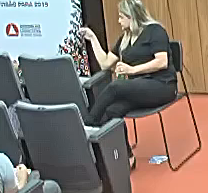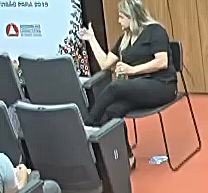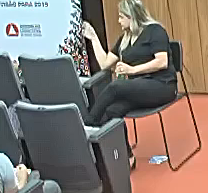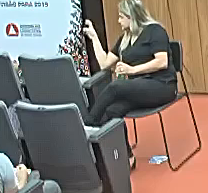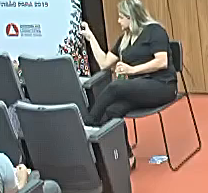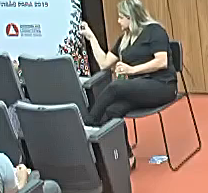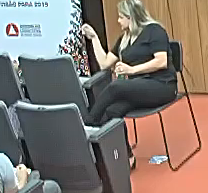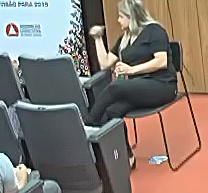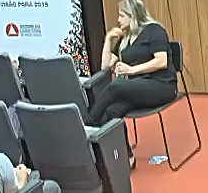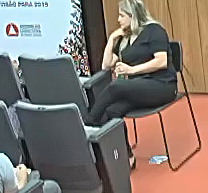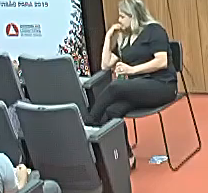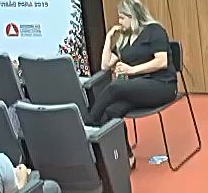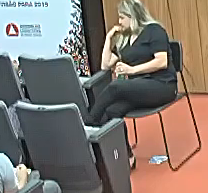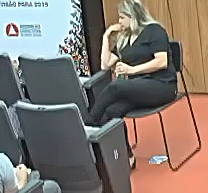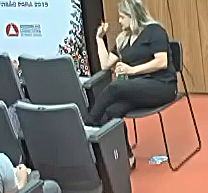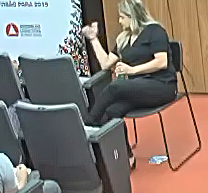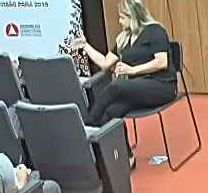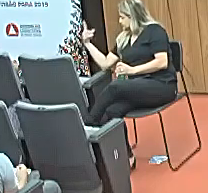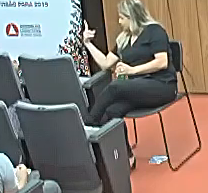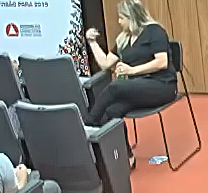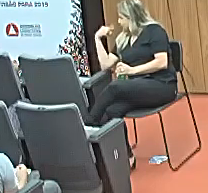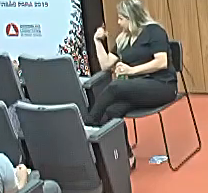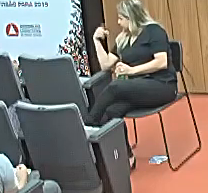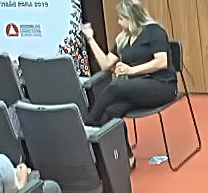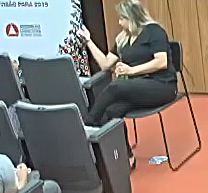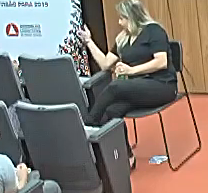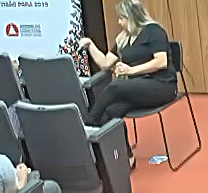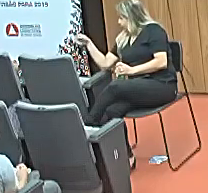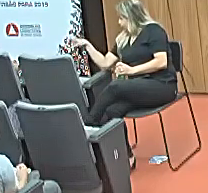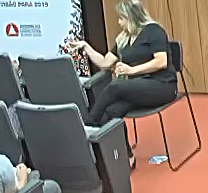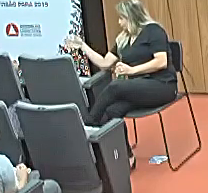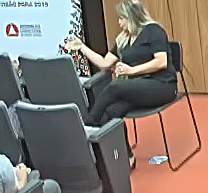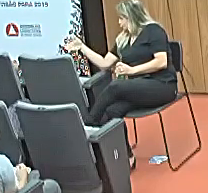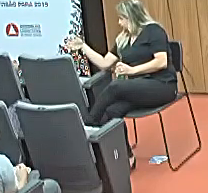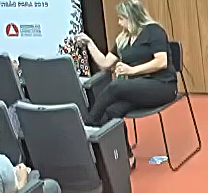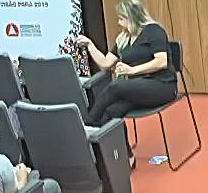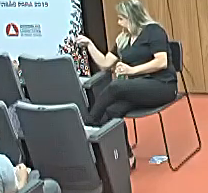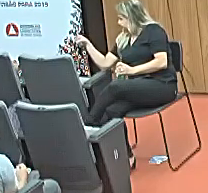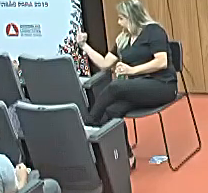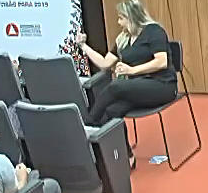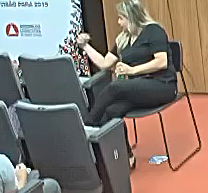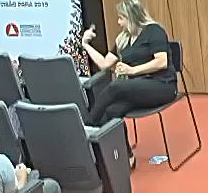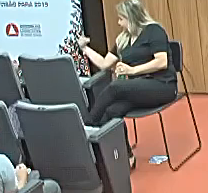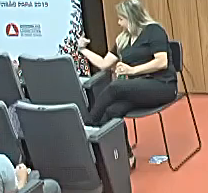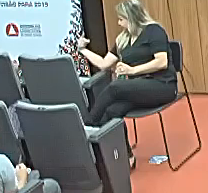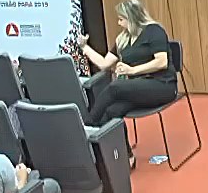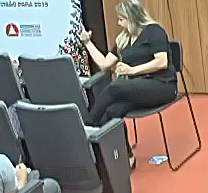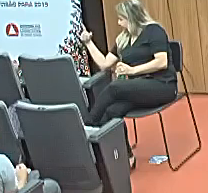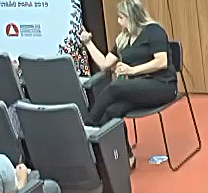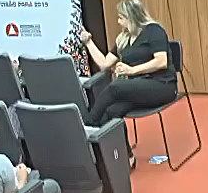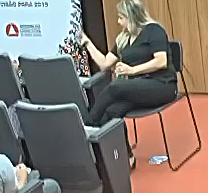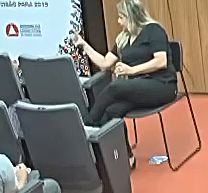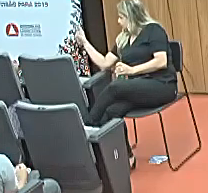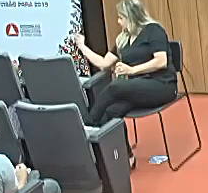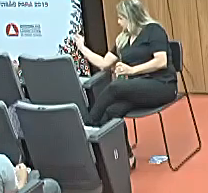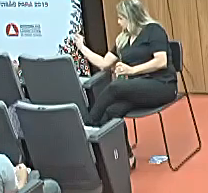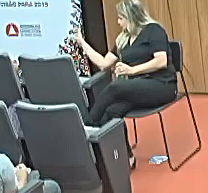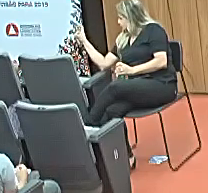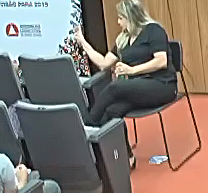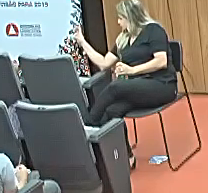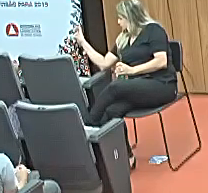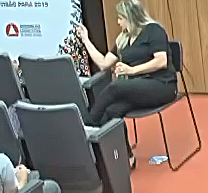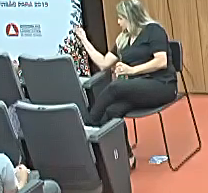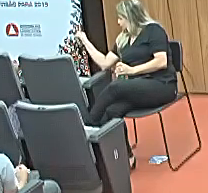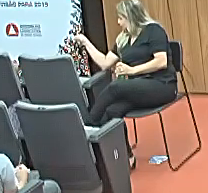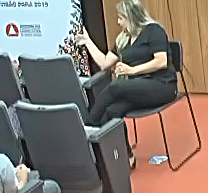um programa magnífico que é de pagamento por serviços ambientais por parte do estado né onde o agricultor faz o seu trabalho de recuperação